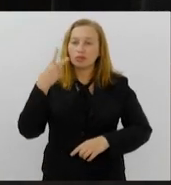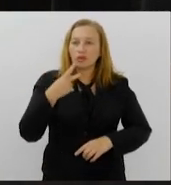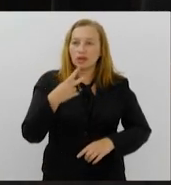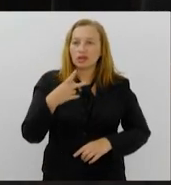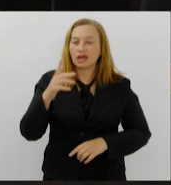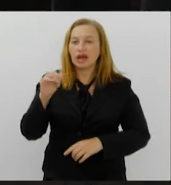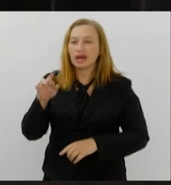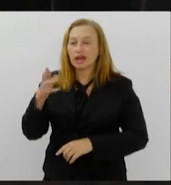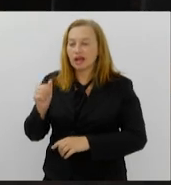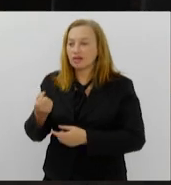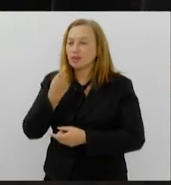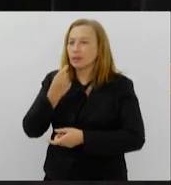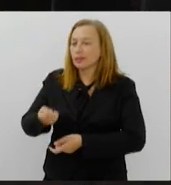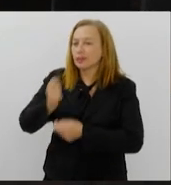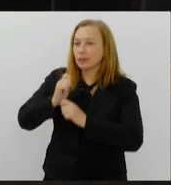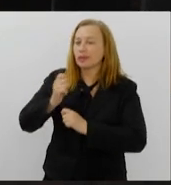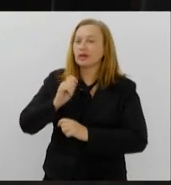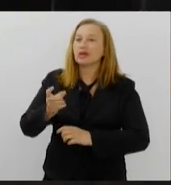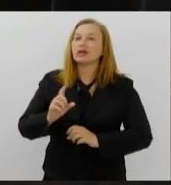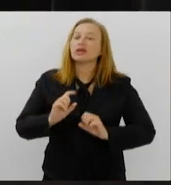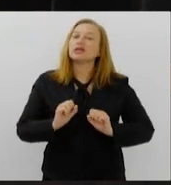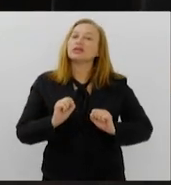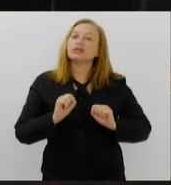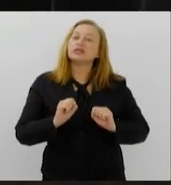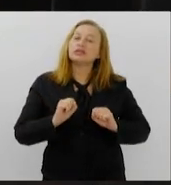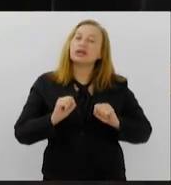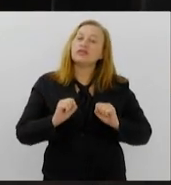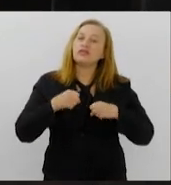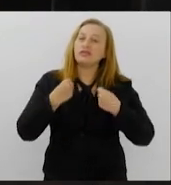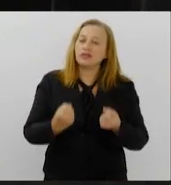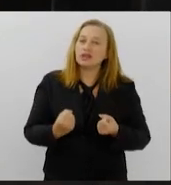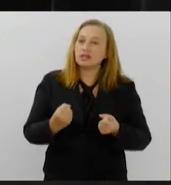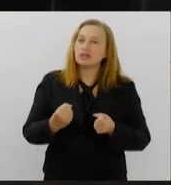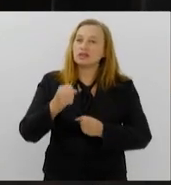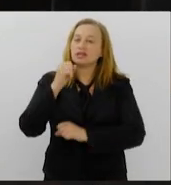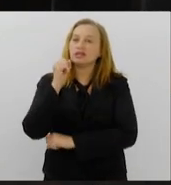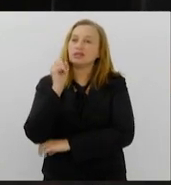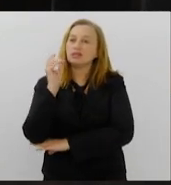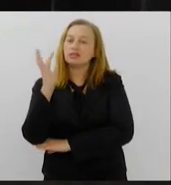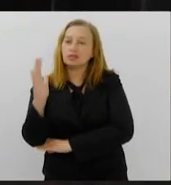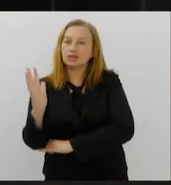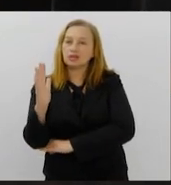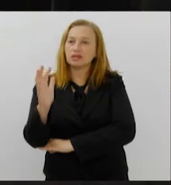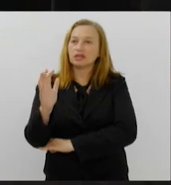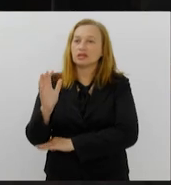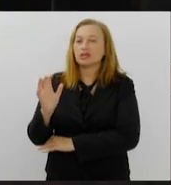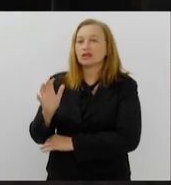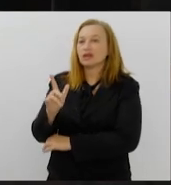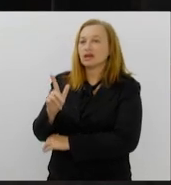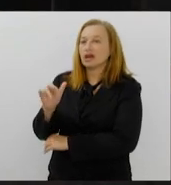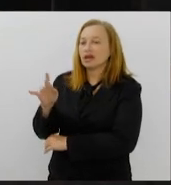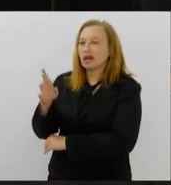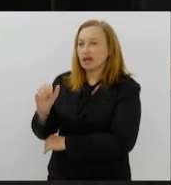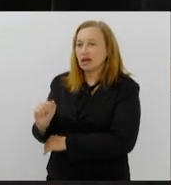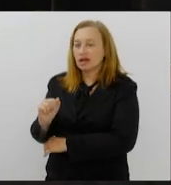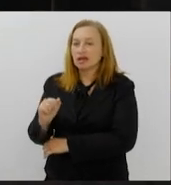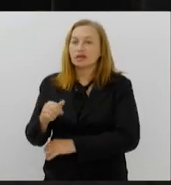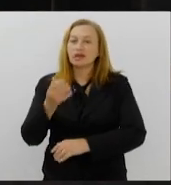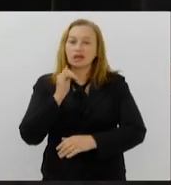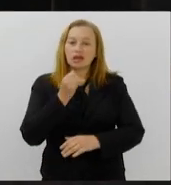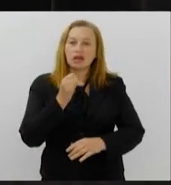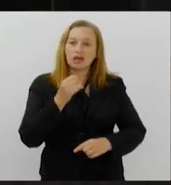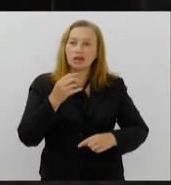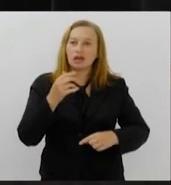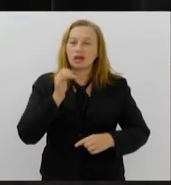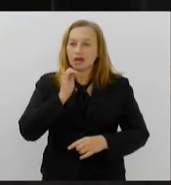pesqueira favorável, defesa do meio ambiente favorável, assuntos municipais e desenvolvimento regional favorável. Relatores,